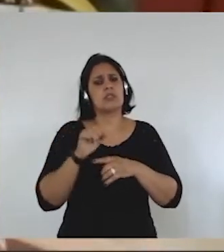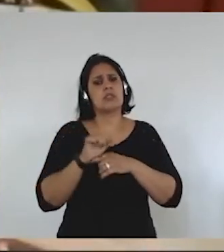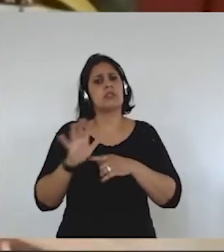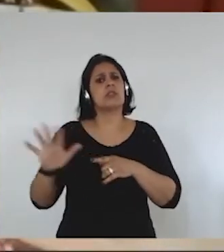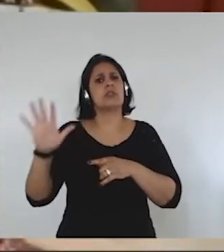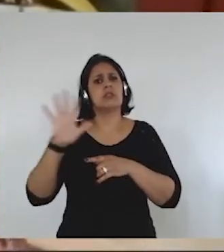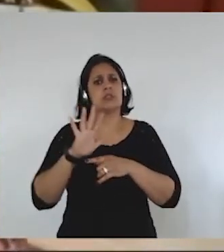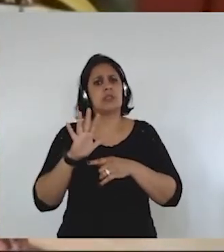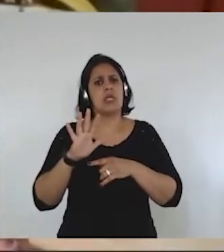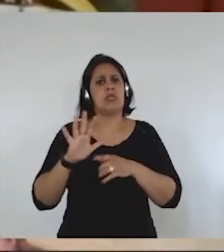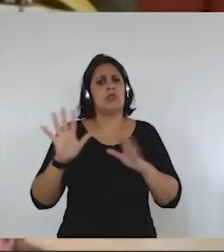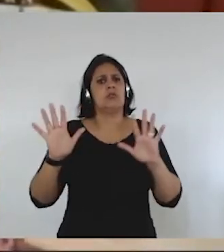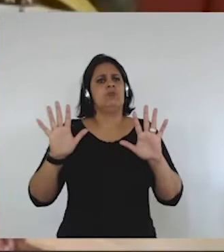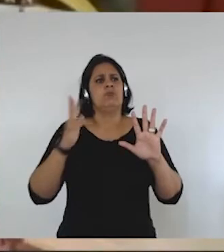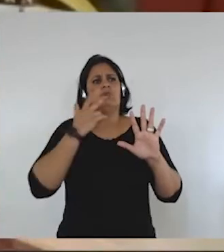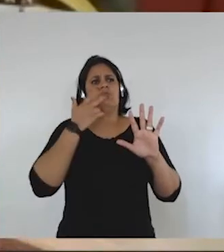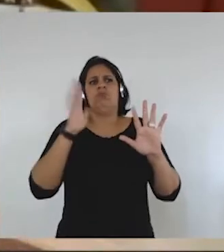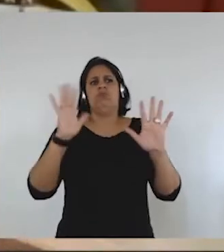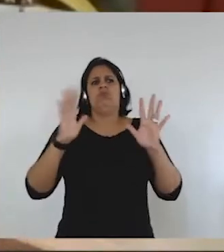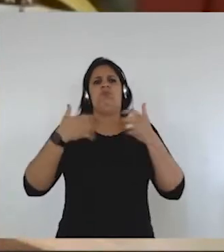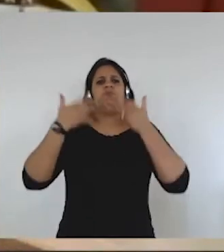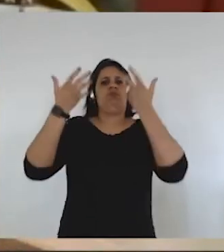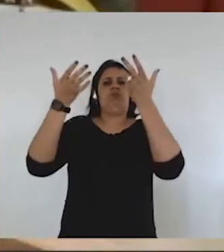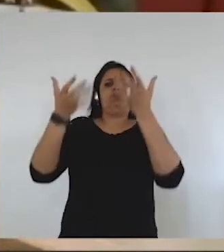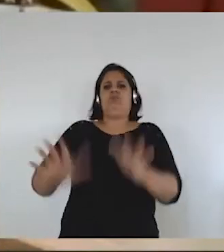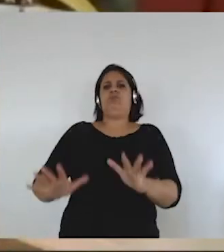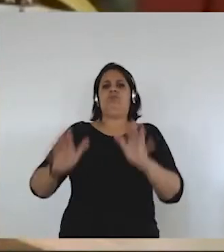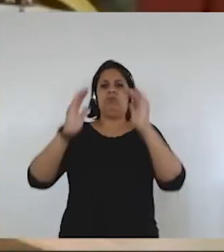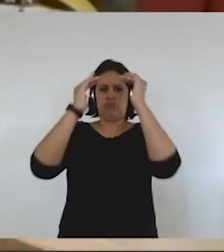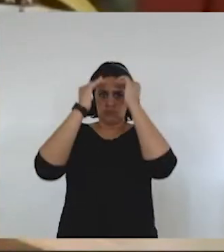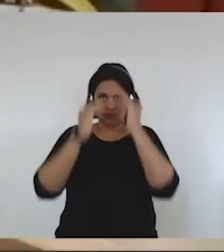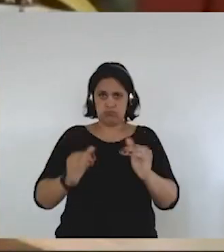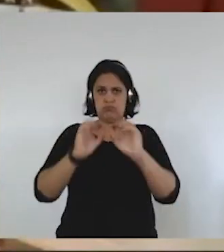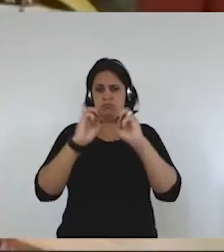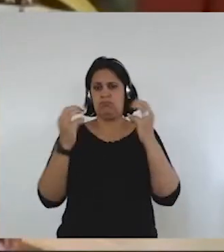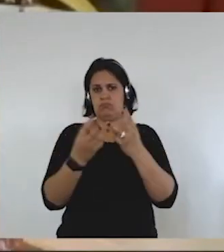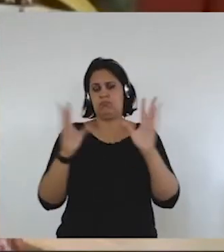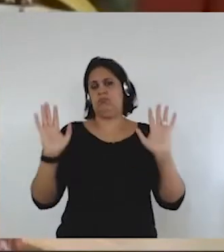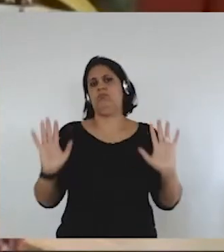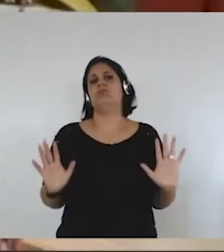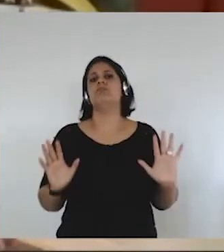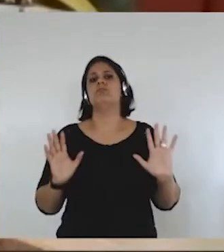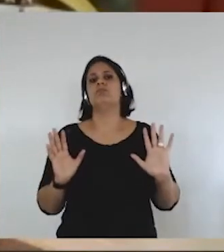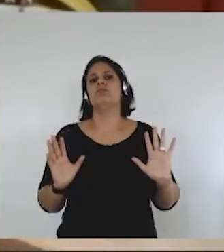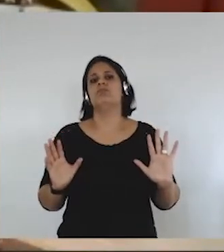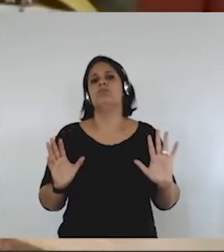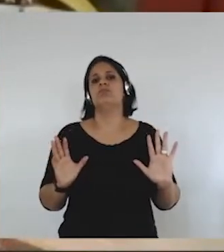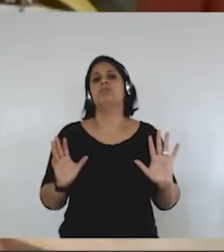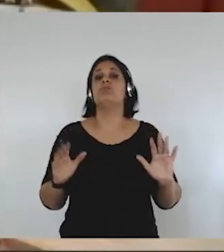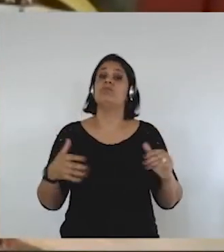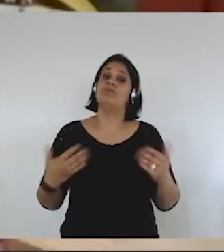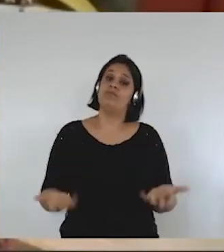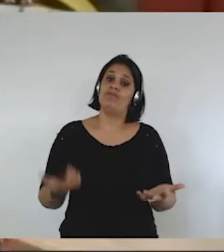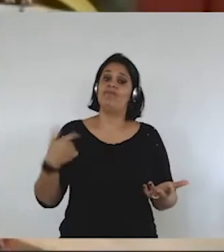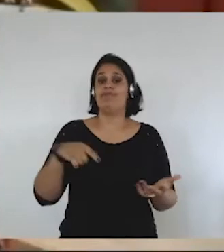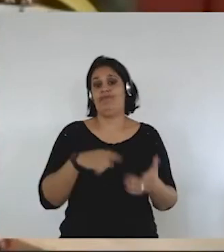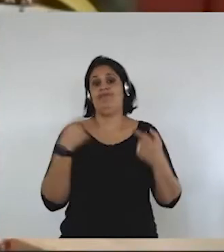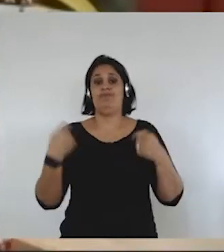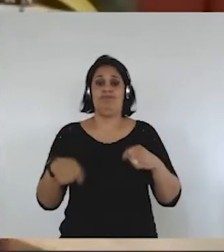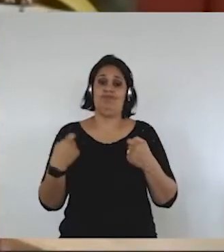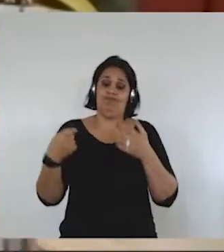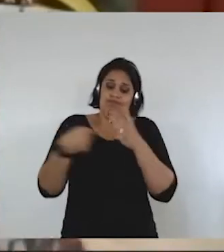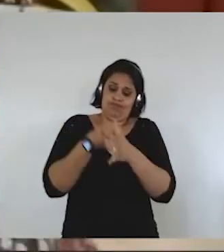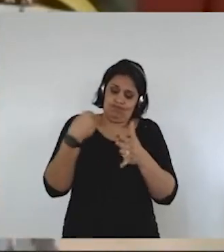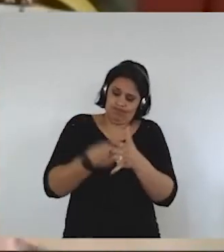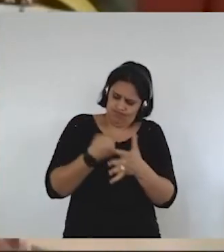que se recusou a cumprir aquilo que era orientado pela OMS, né? E aí a gente tem que se fazer, né, esses